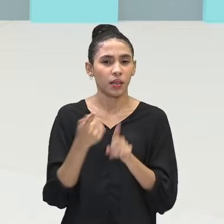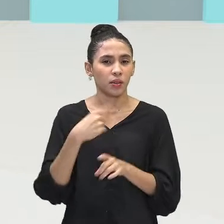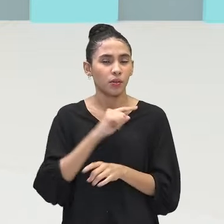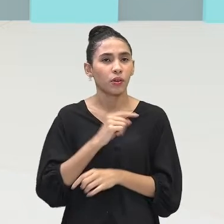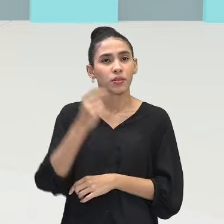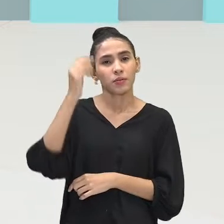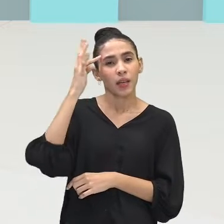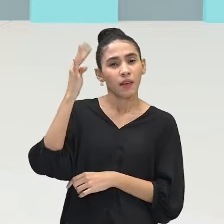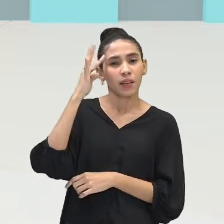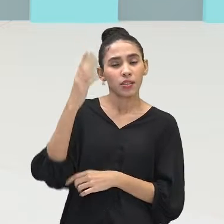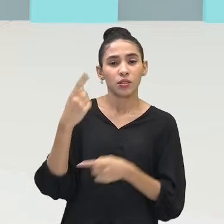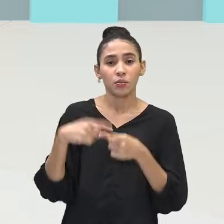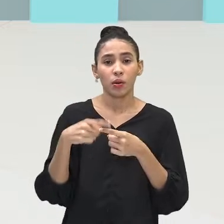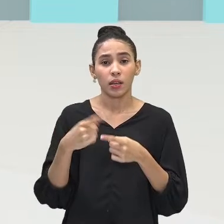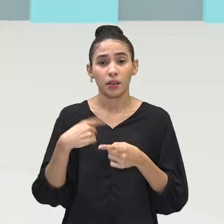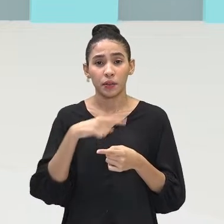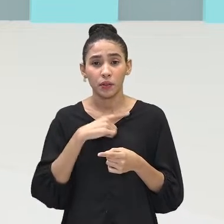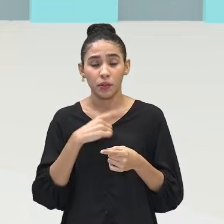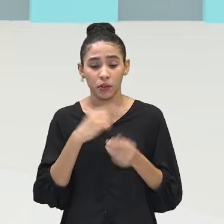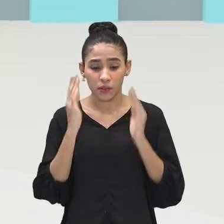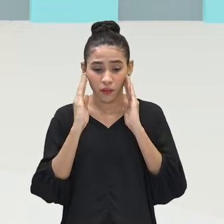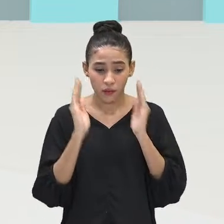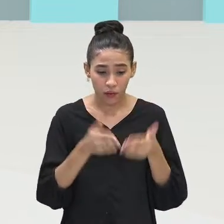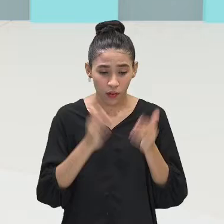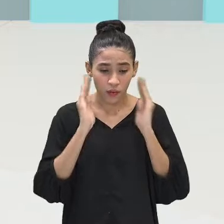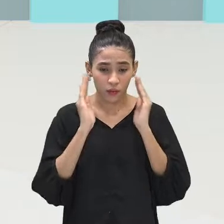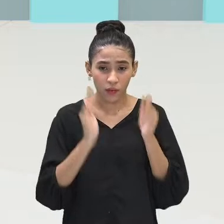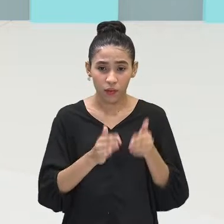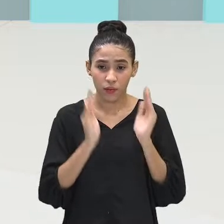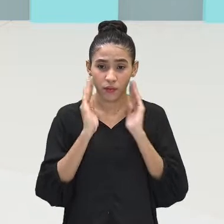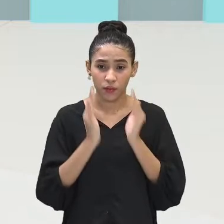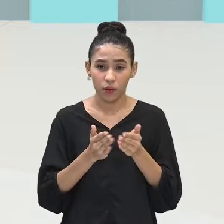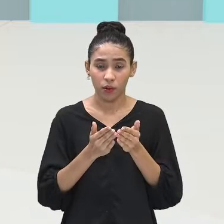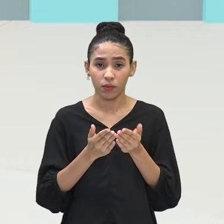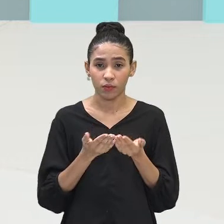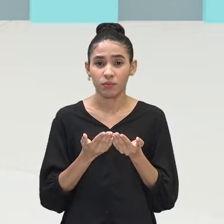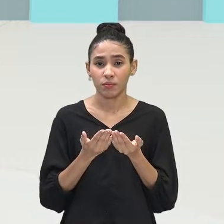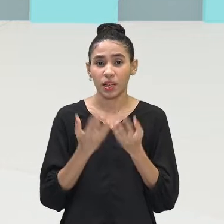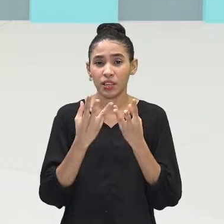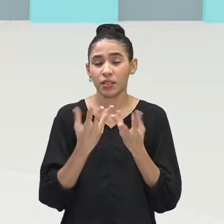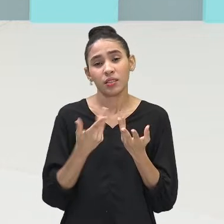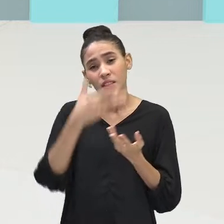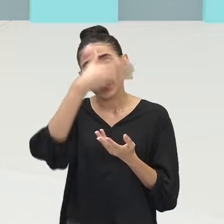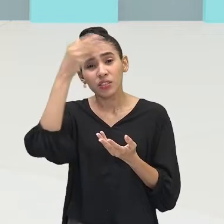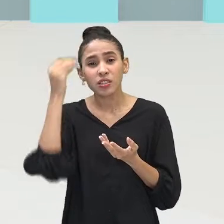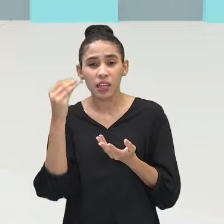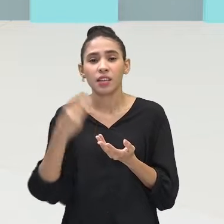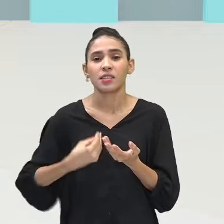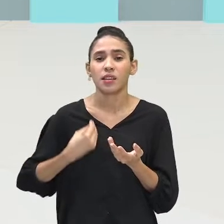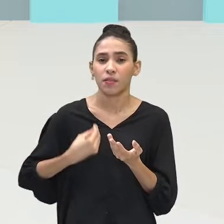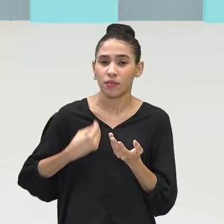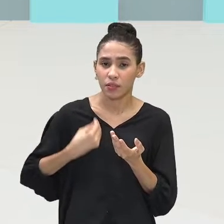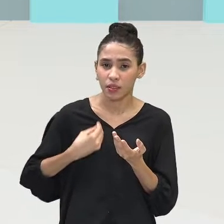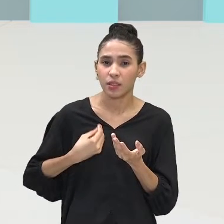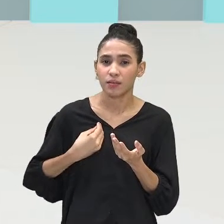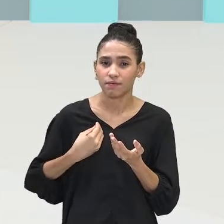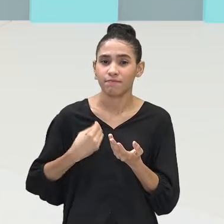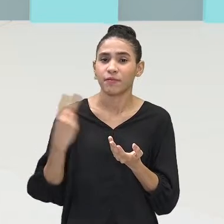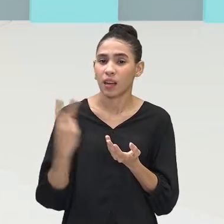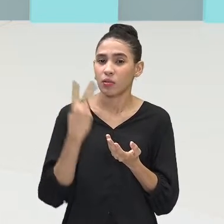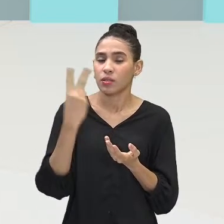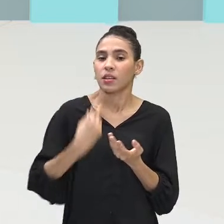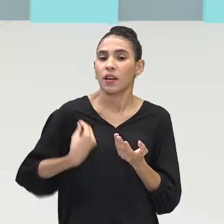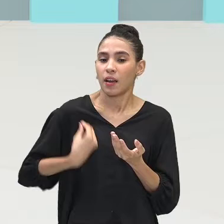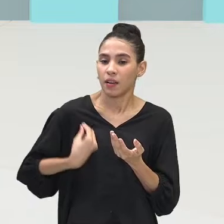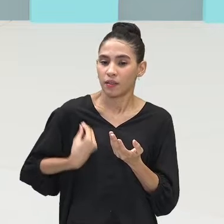porque às vezes a gente fica tão focado em certas coisas que não valem a pena, em vez de valorizar de fato a vida, viver ali a